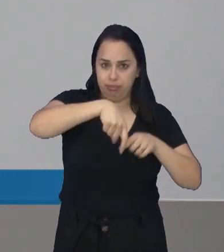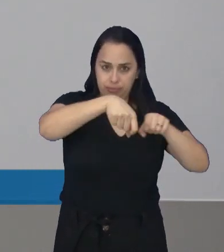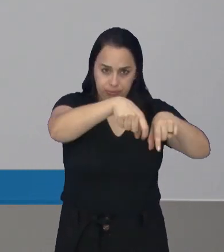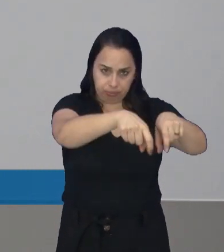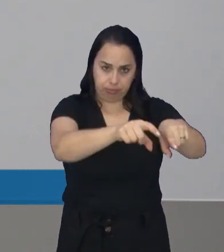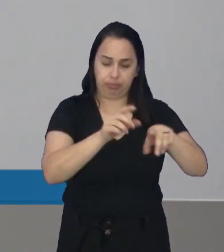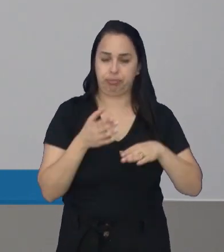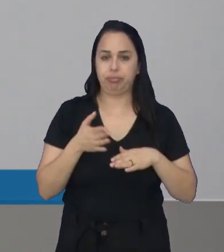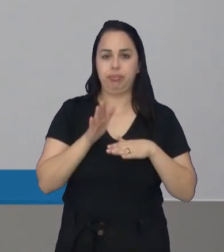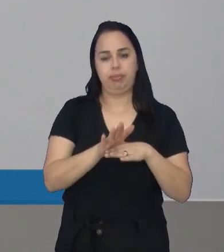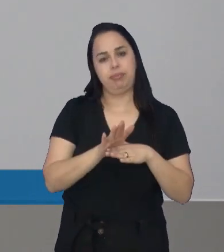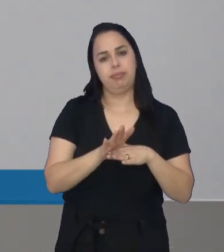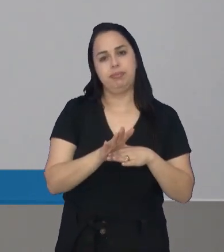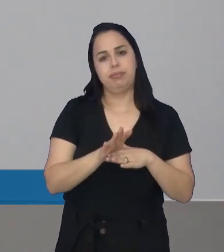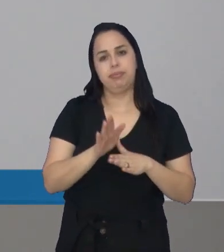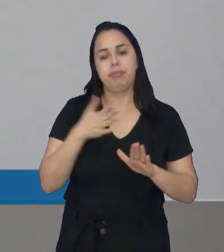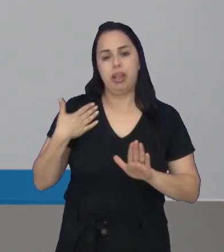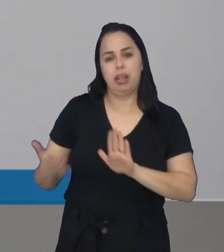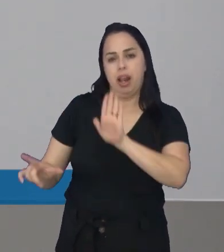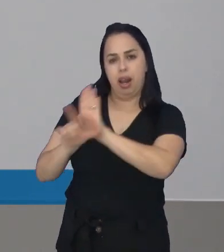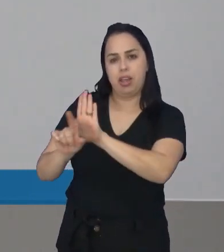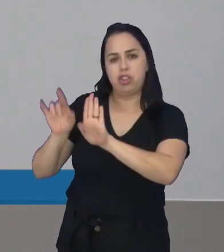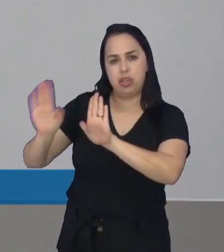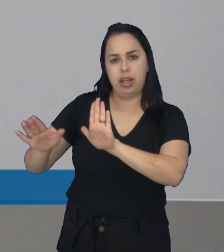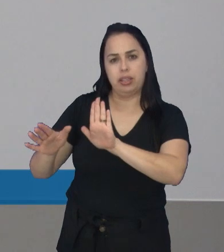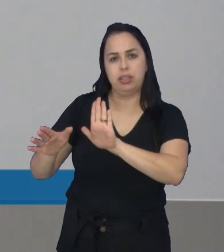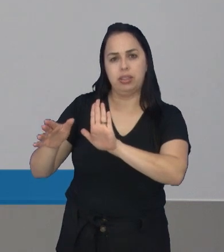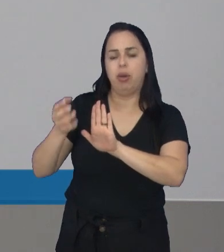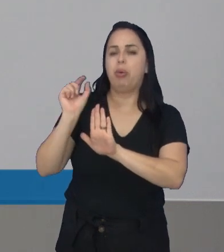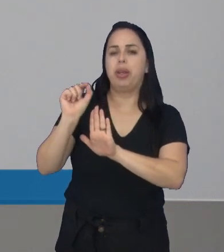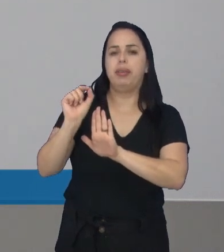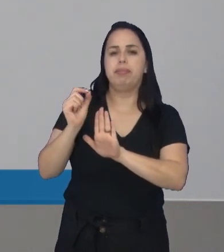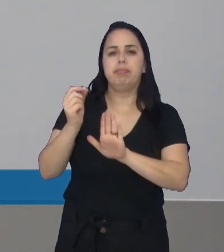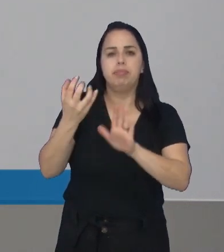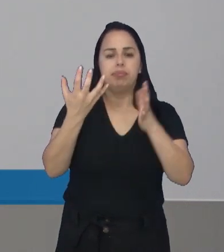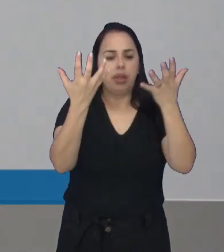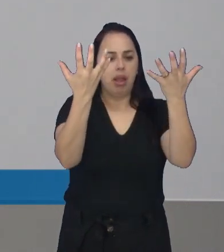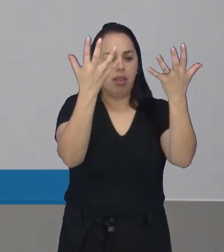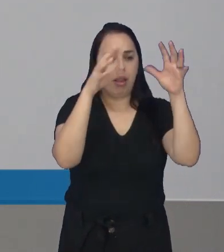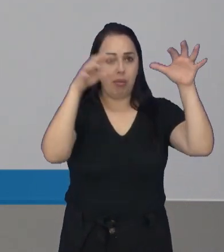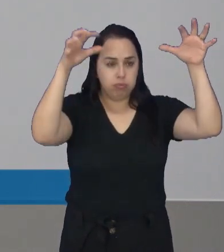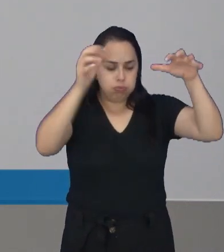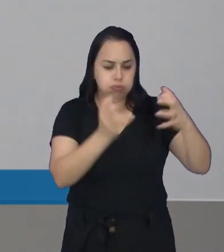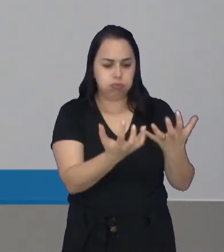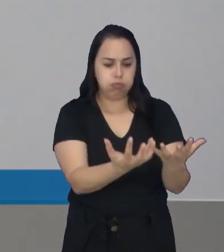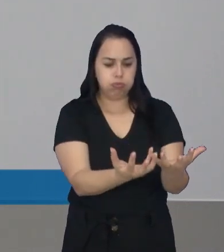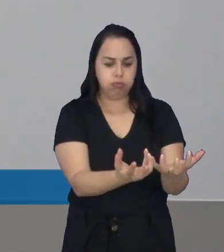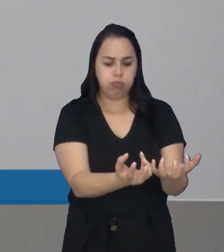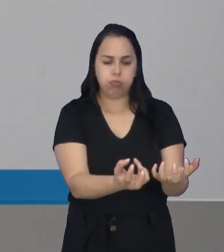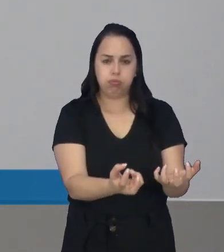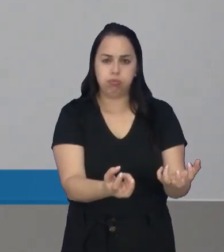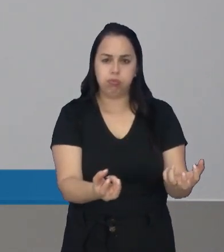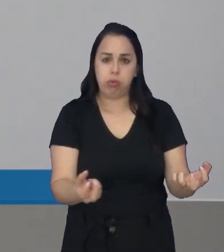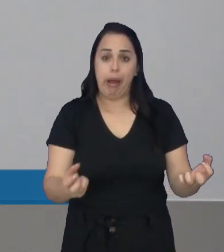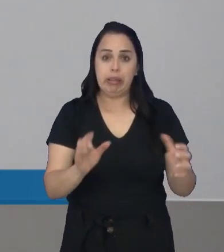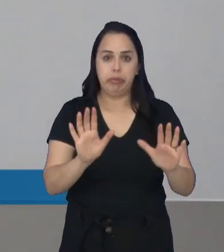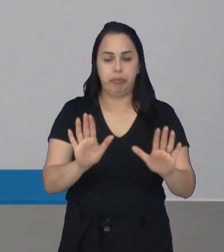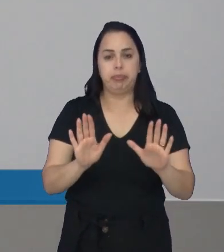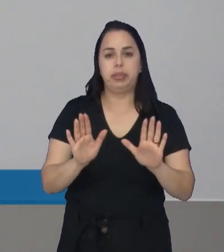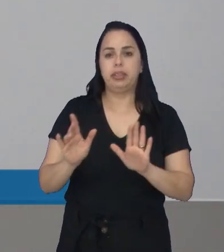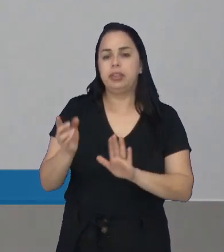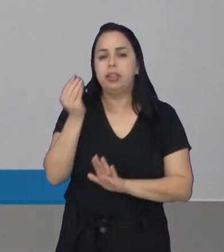a gente já tinha na legislação a questão da retenção de água para efeito de preservação do sistema de drenagem mas nós estamos evoluindo isso